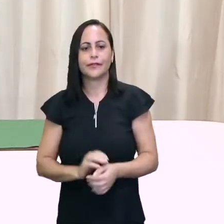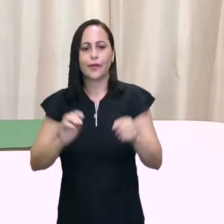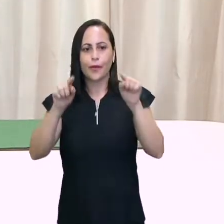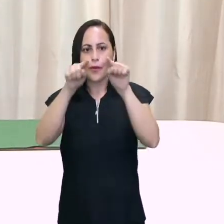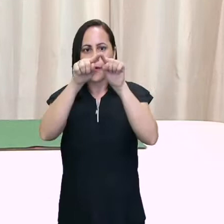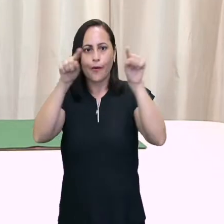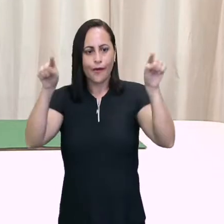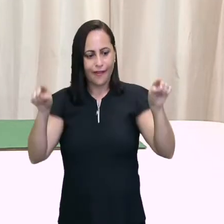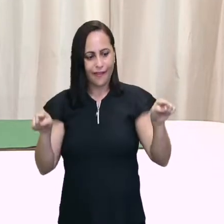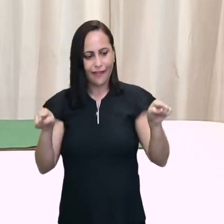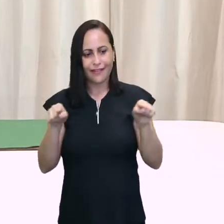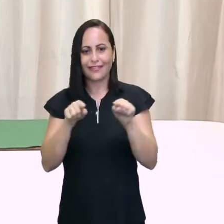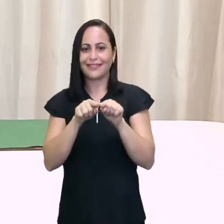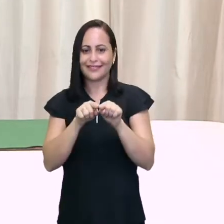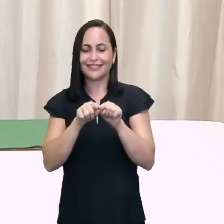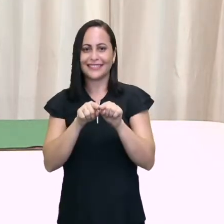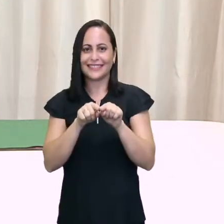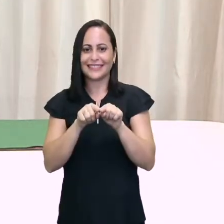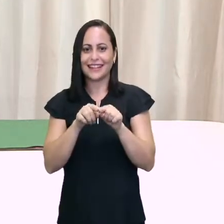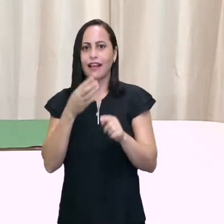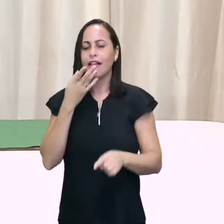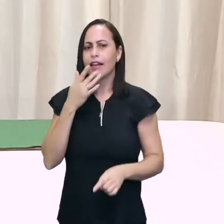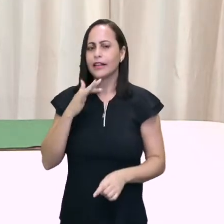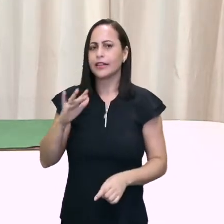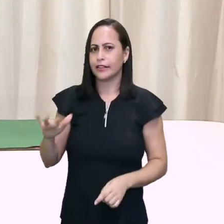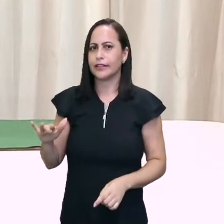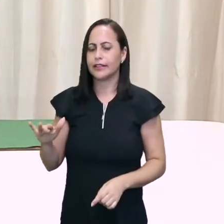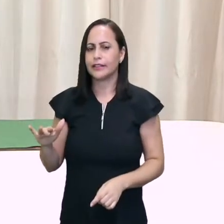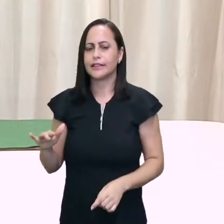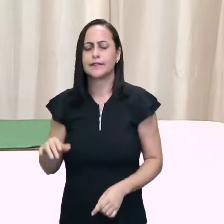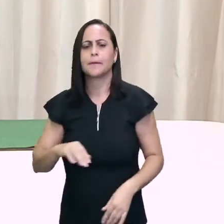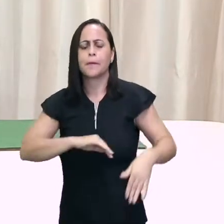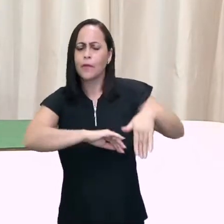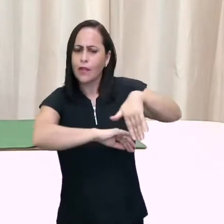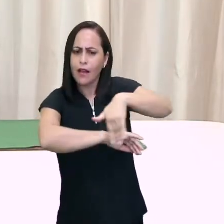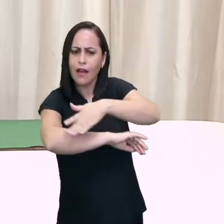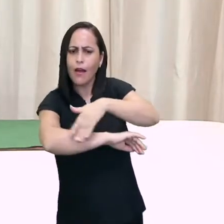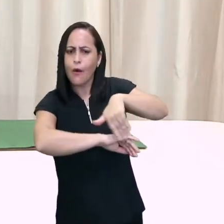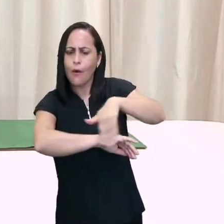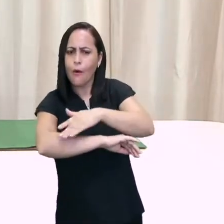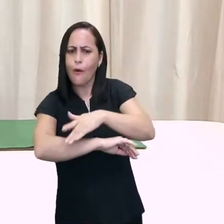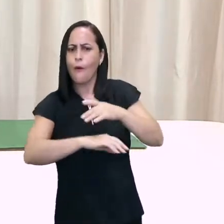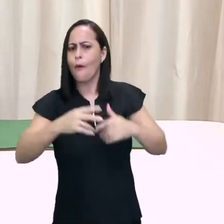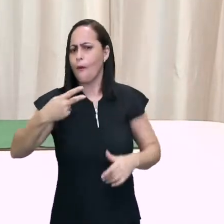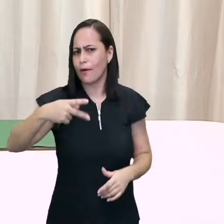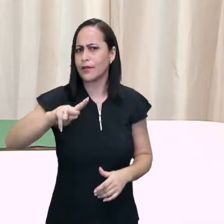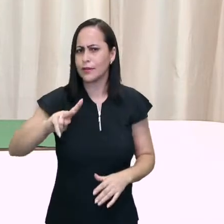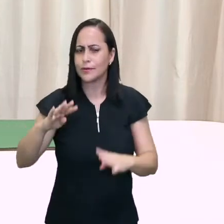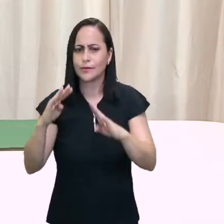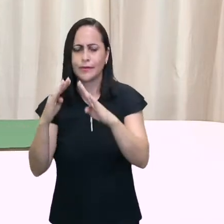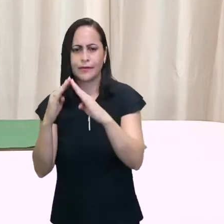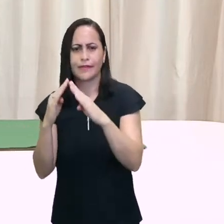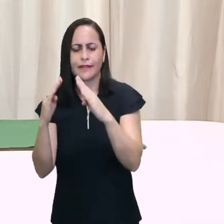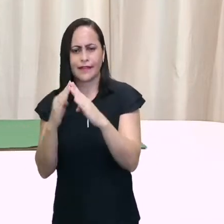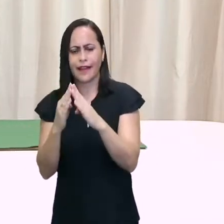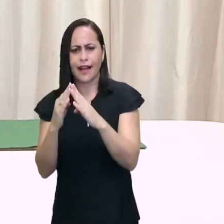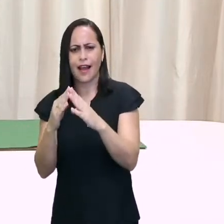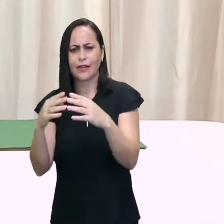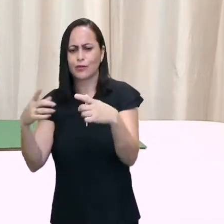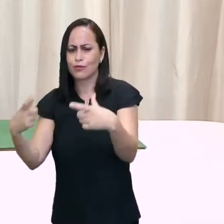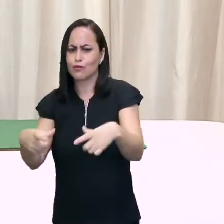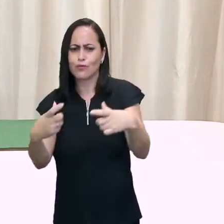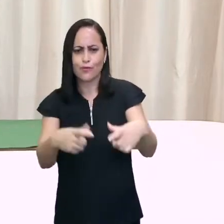e retângulo. Crianças, nas ruas, aí na sua casa, por todos